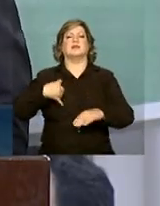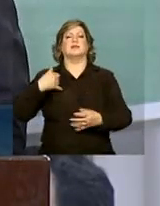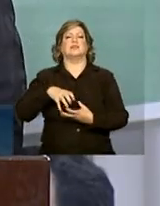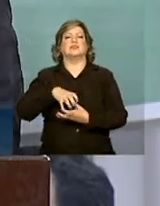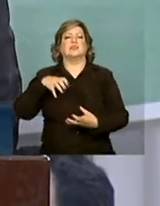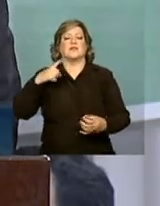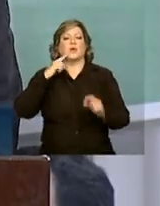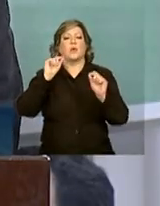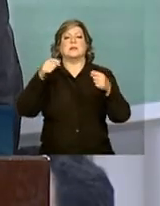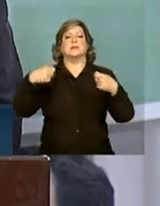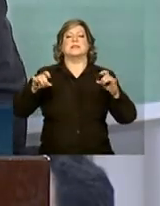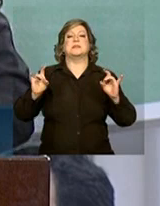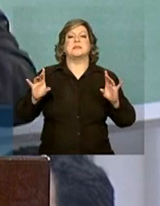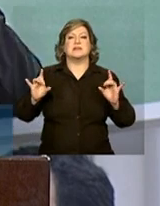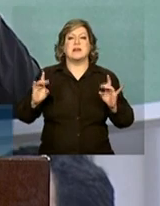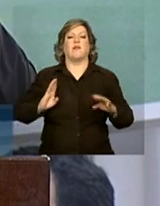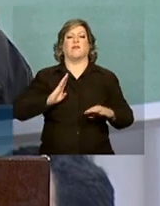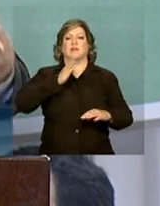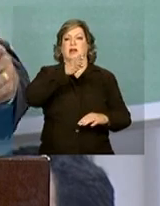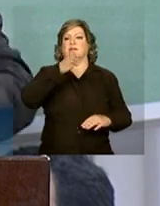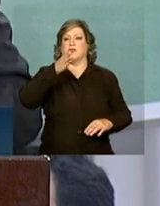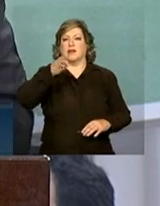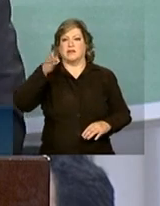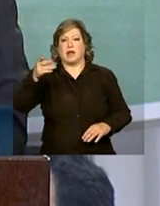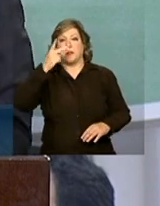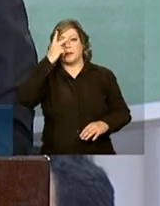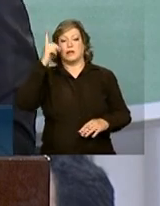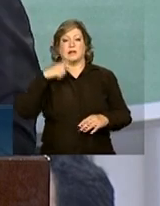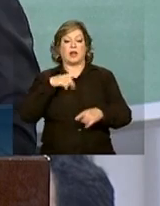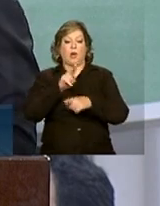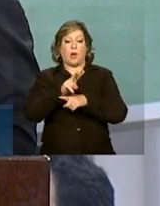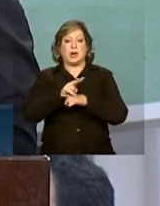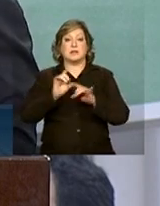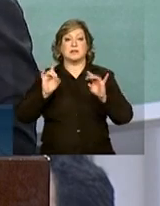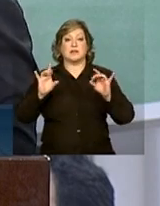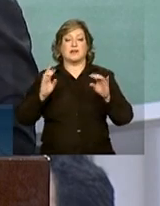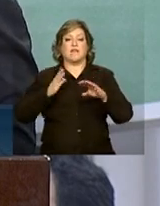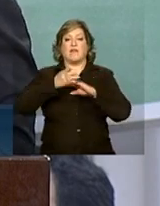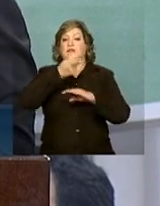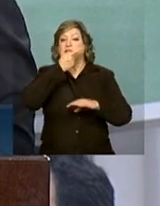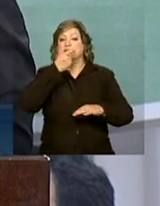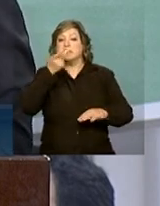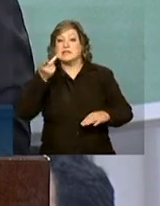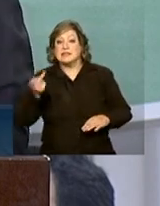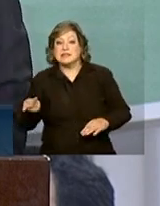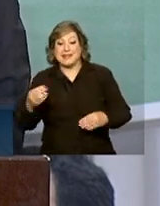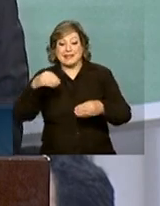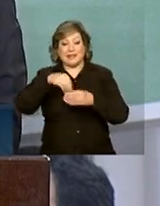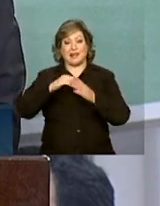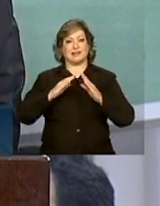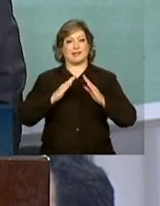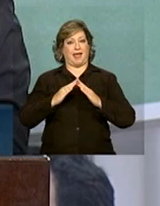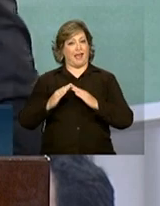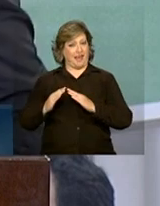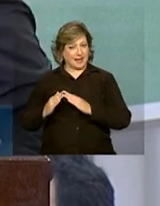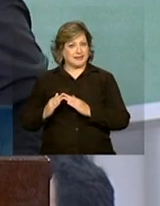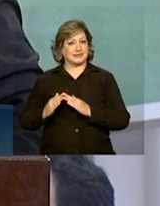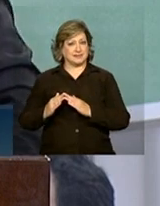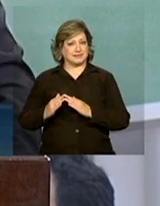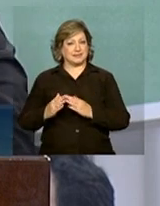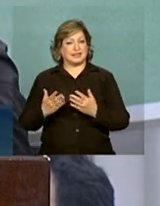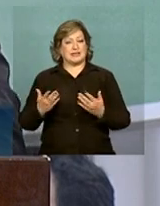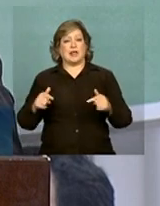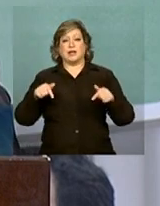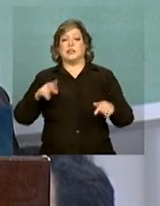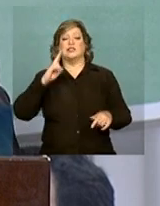das necessidades especiais, pessoas que têm acompanhamento especial, fazendo visita, atendimento domiciliar. Isso